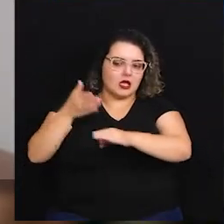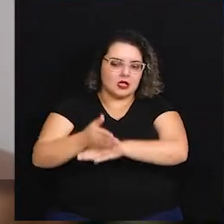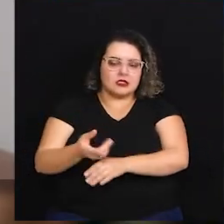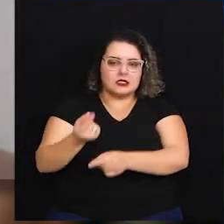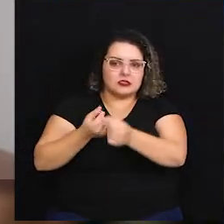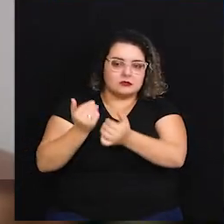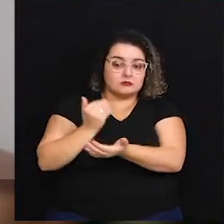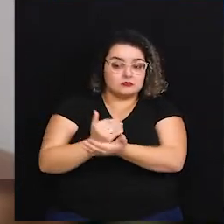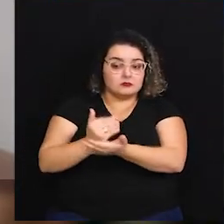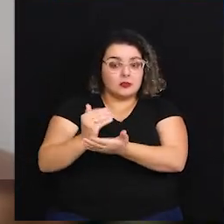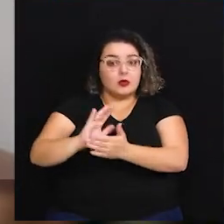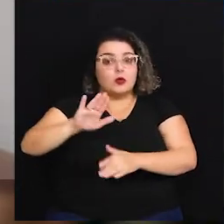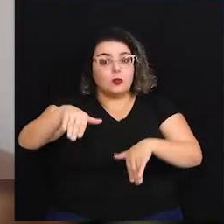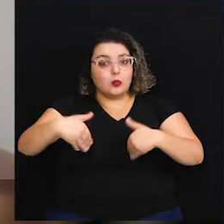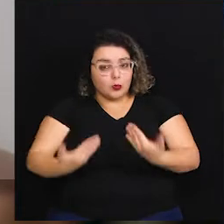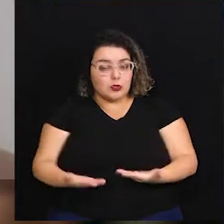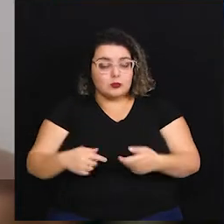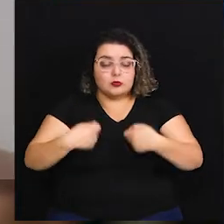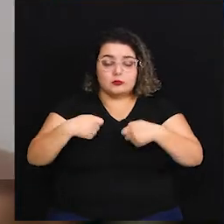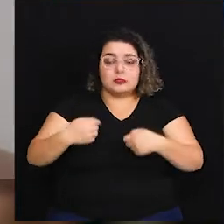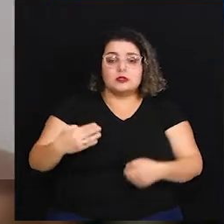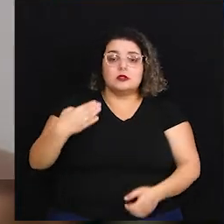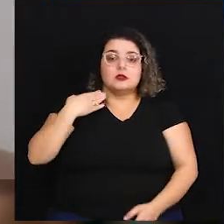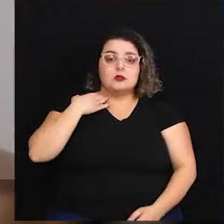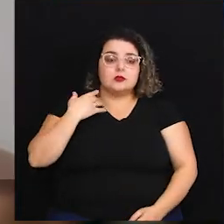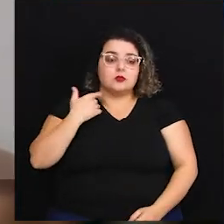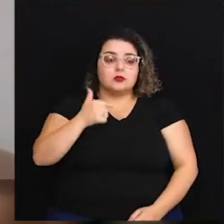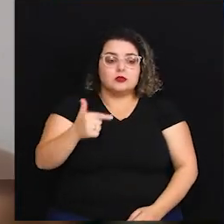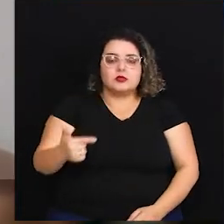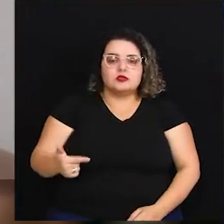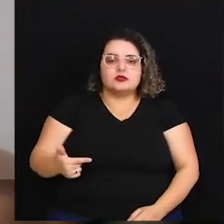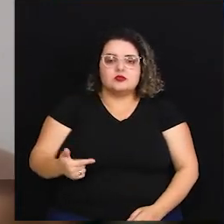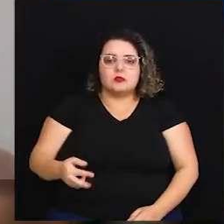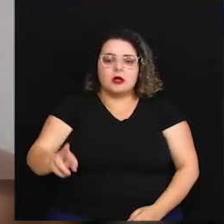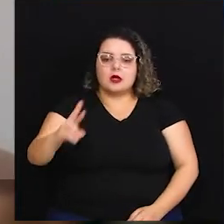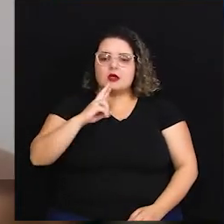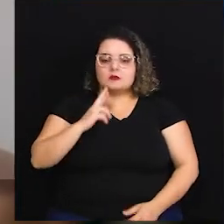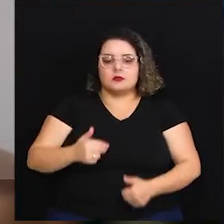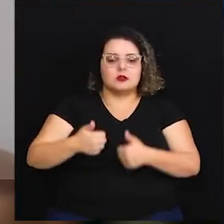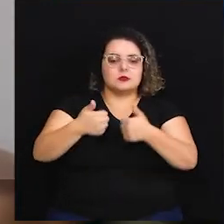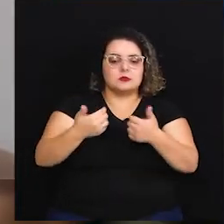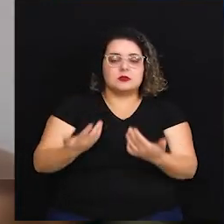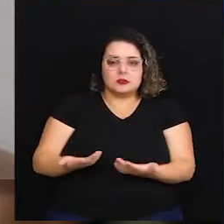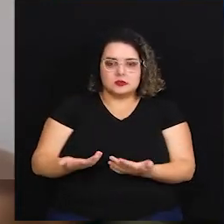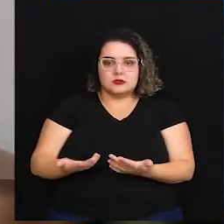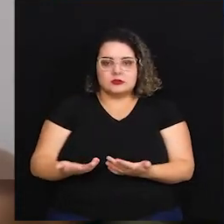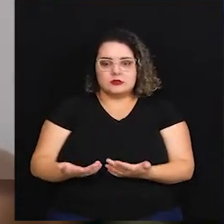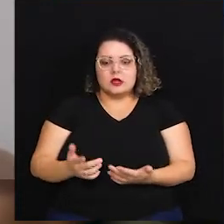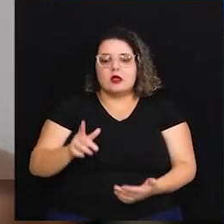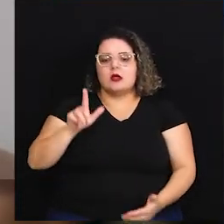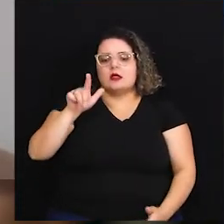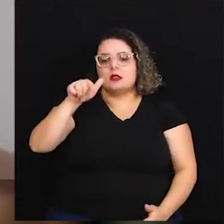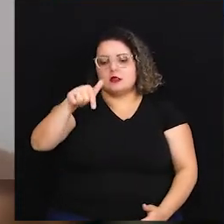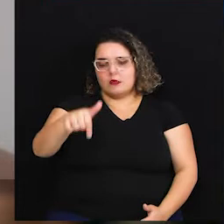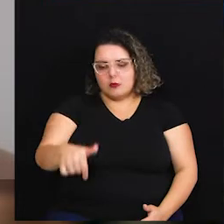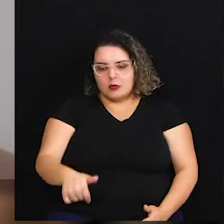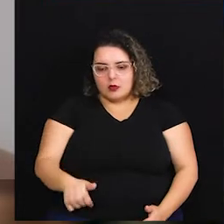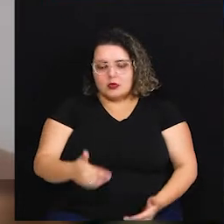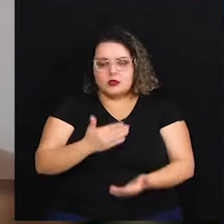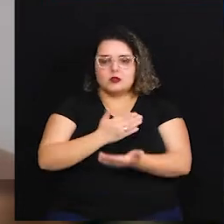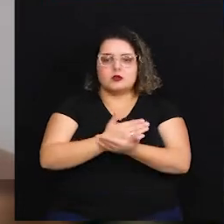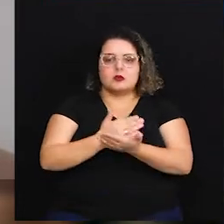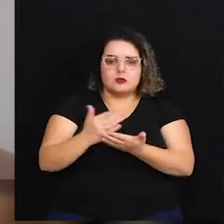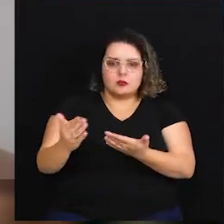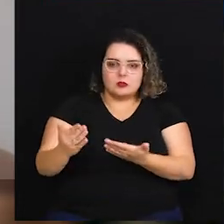crédito. Então, quando eu precisei do banco, eu nunca tive uma devolução positiva, né? E mesmo depois que eu